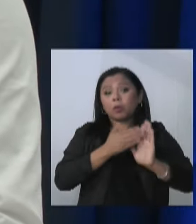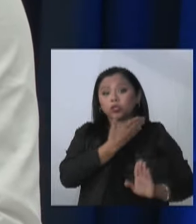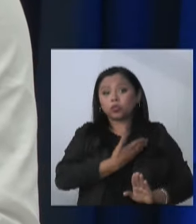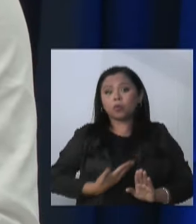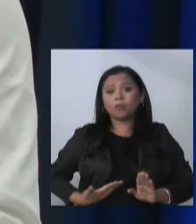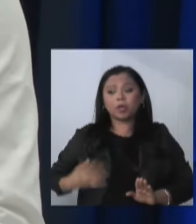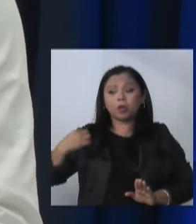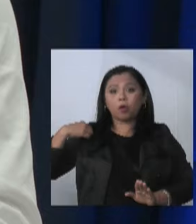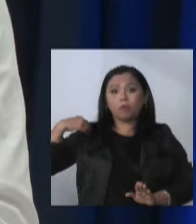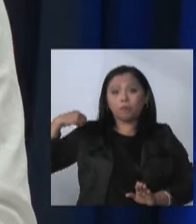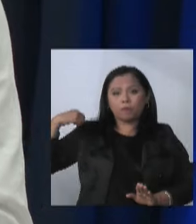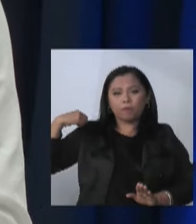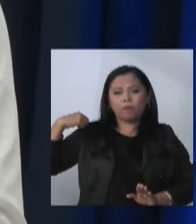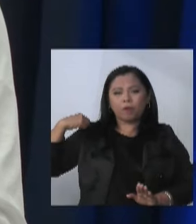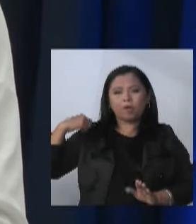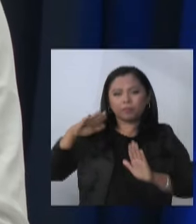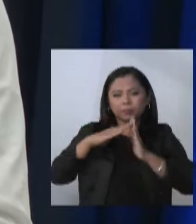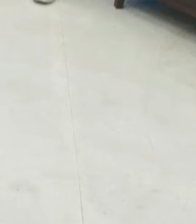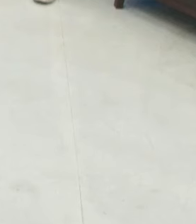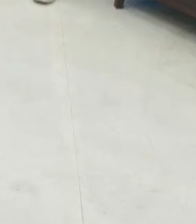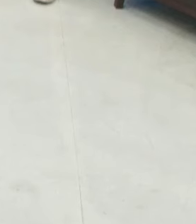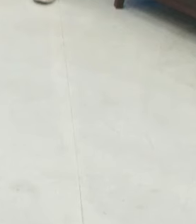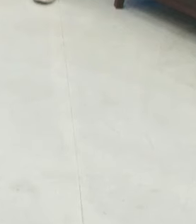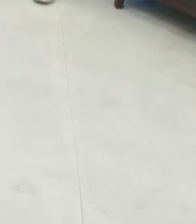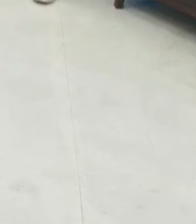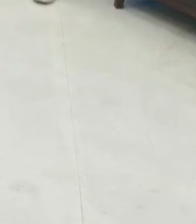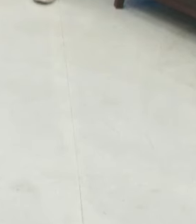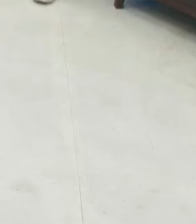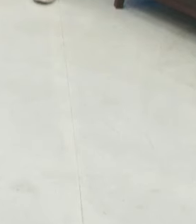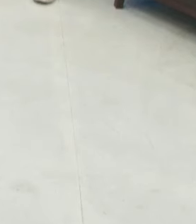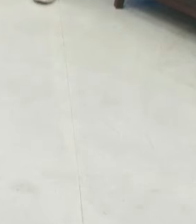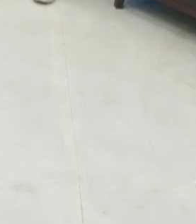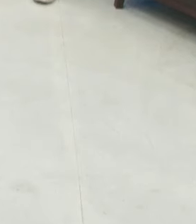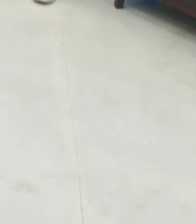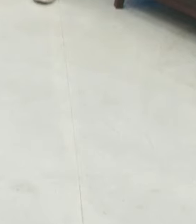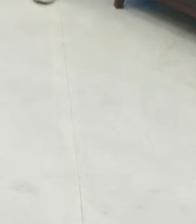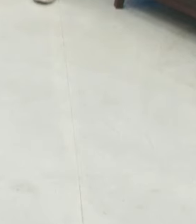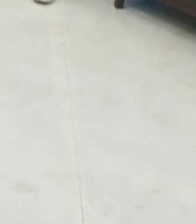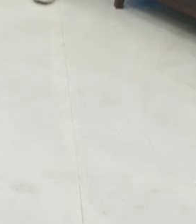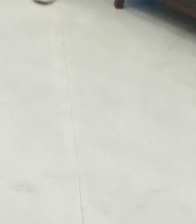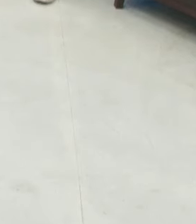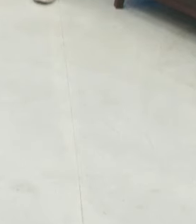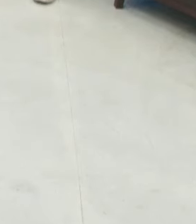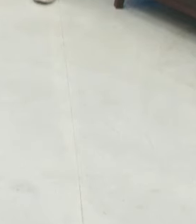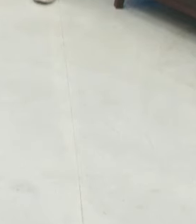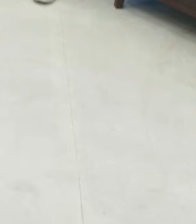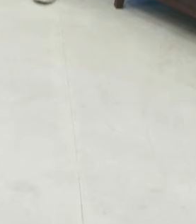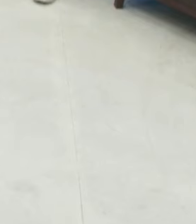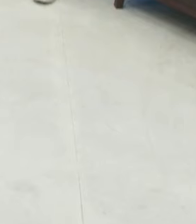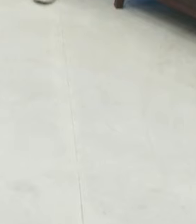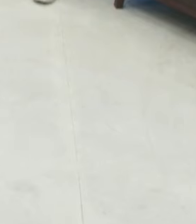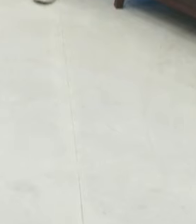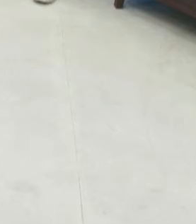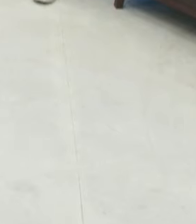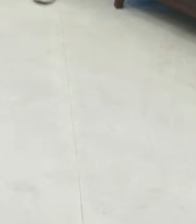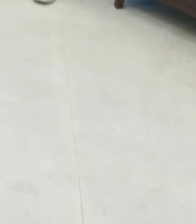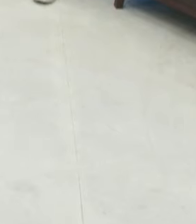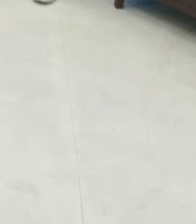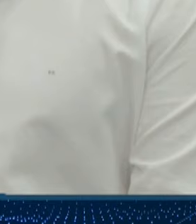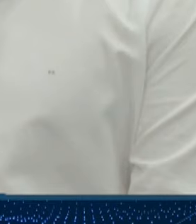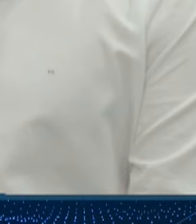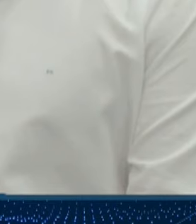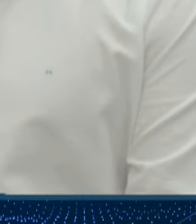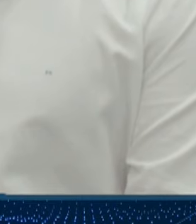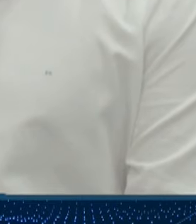estudantes de Teresina. Eu fiz isso em 2006. O que é que o senhor pensa fazer para mitigar os problemas do clima em